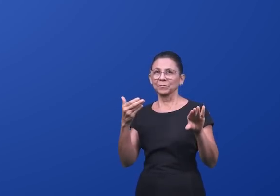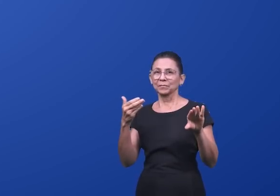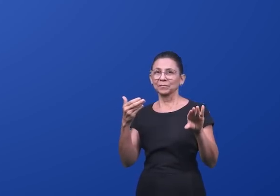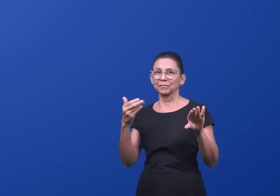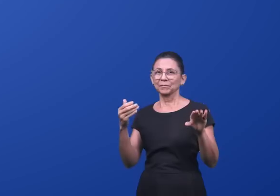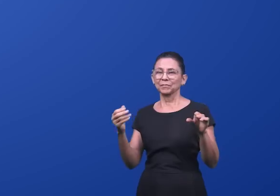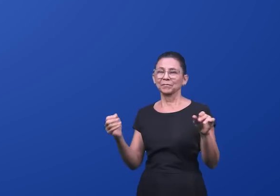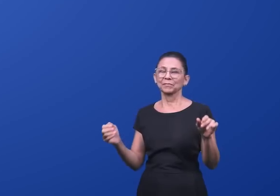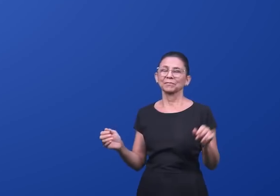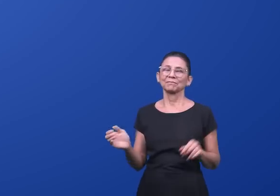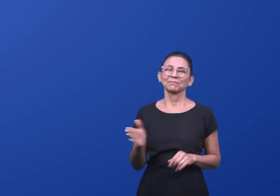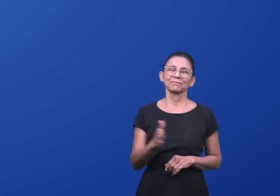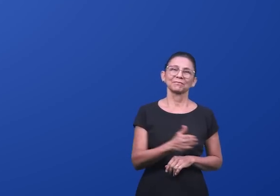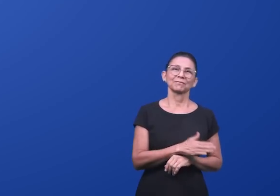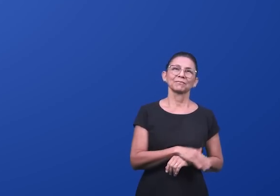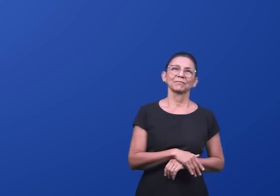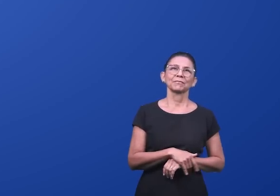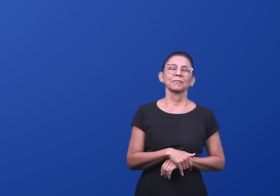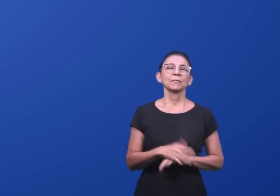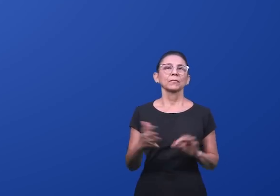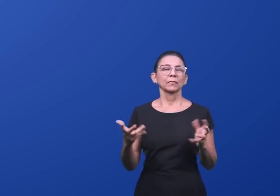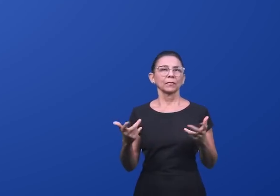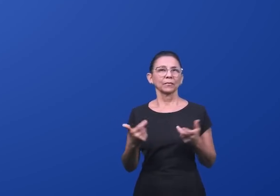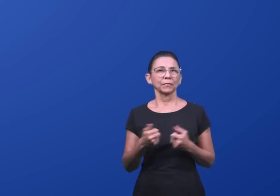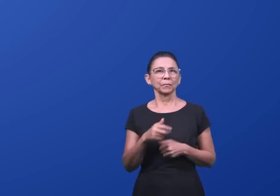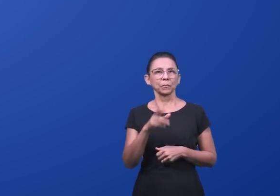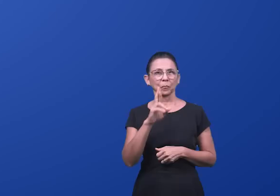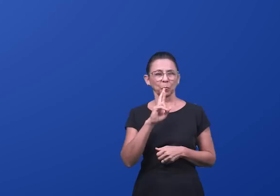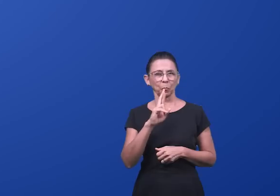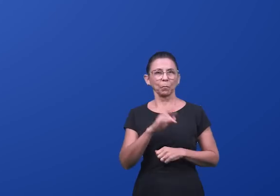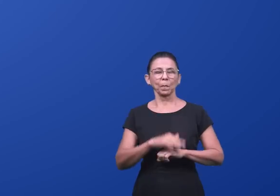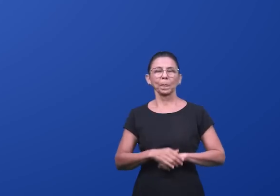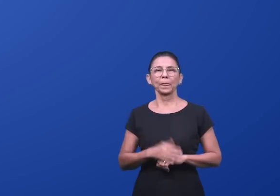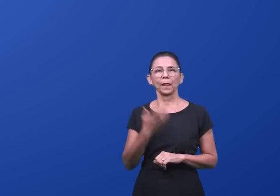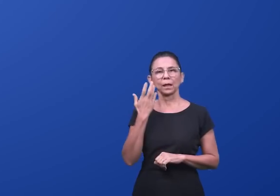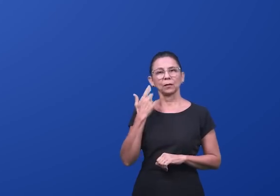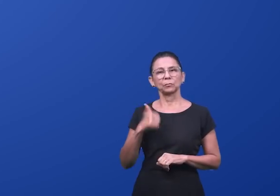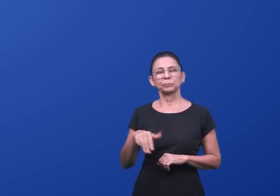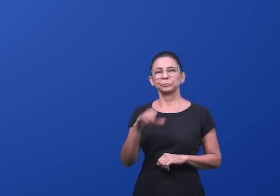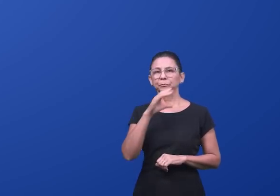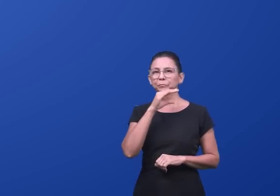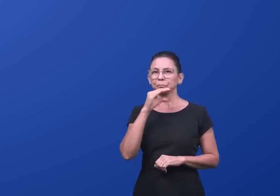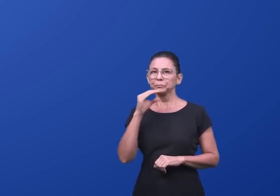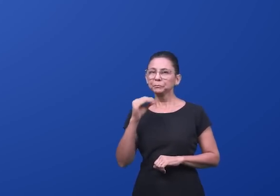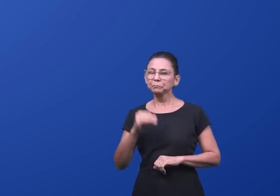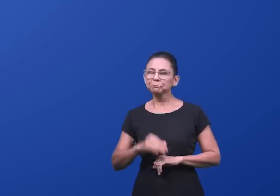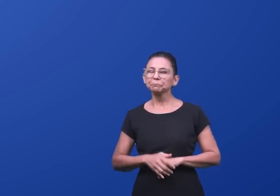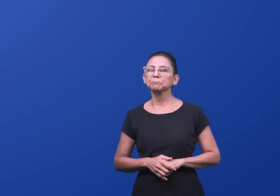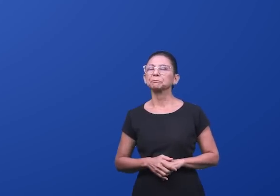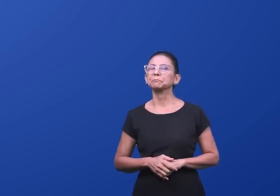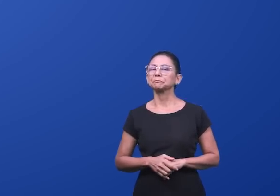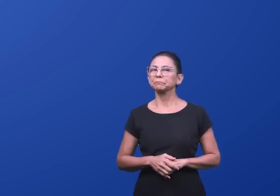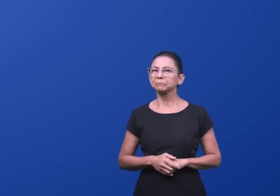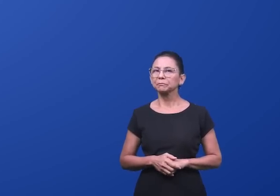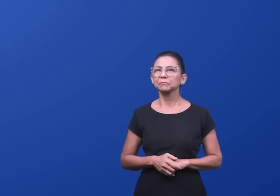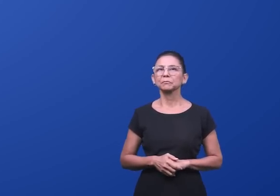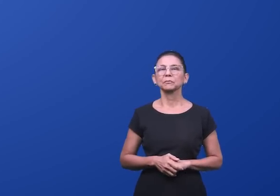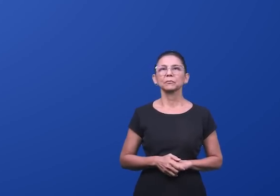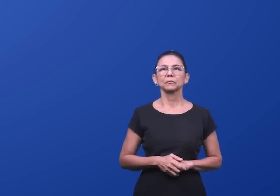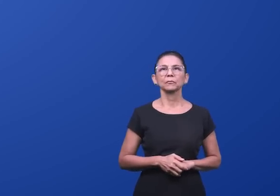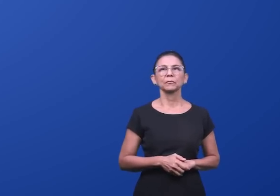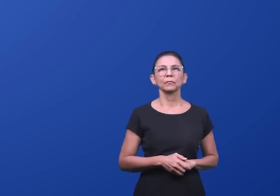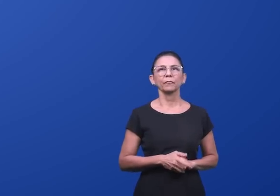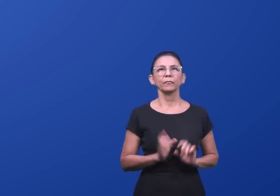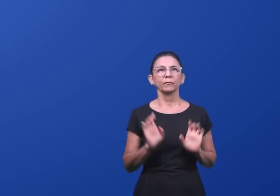35 e 36. A comparação de ambos os textos é que a igreja precisa desejar a vinda do noivo e para isso devemos estar